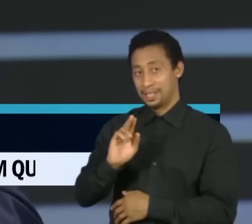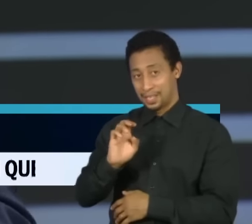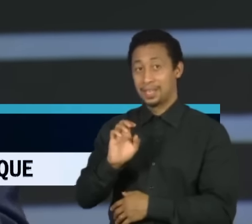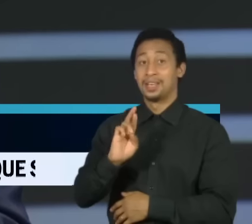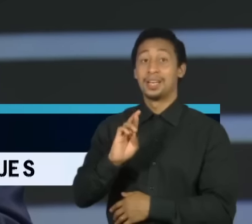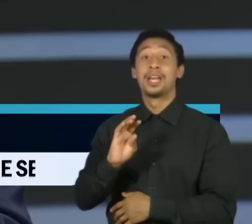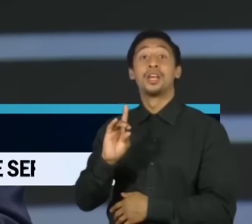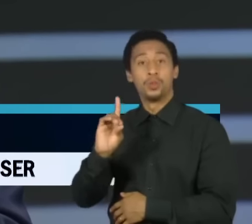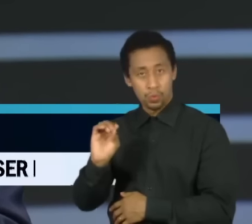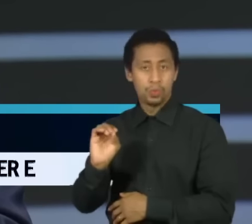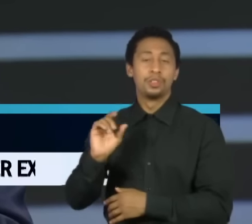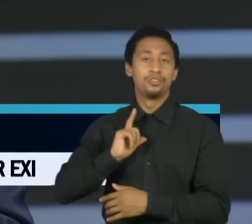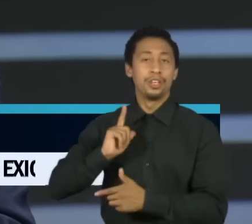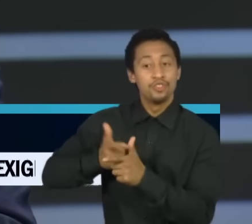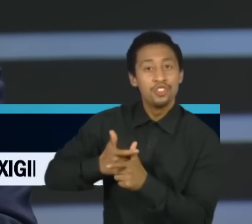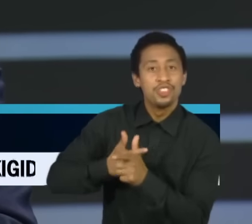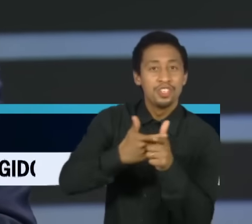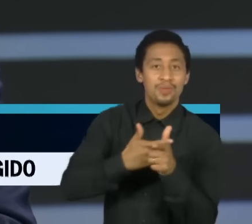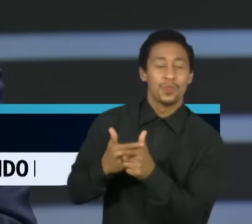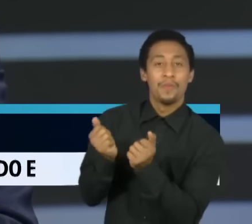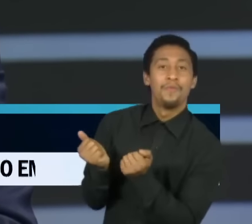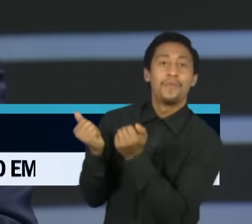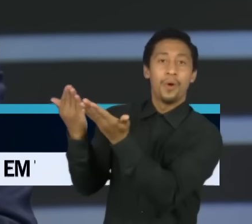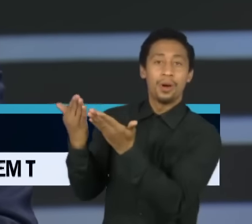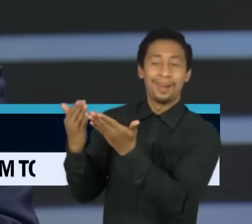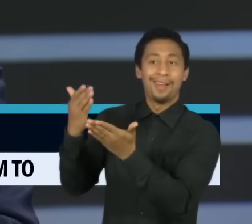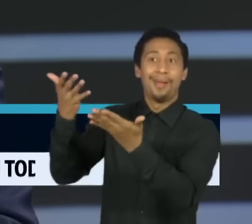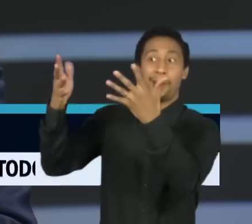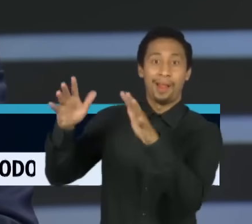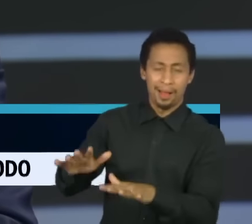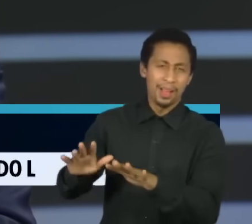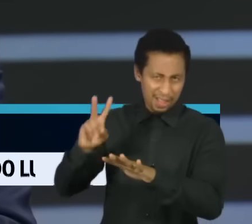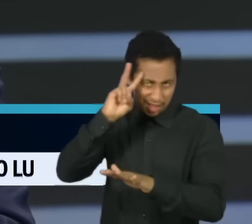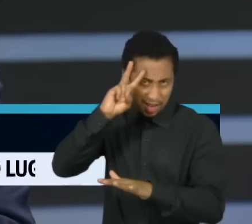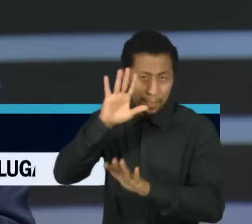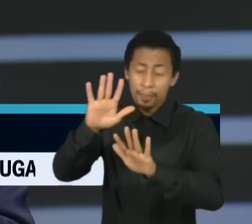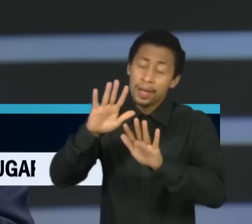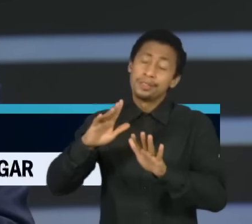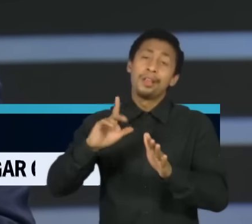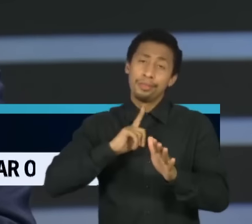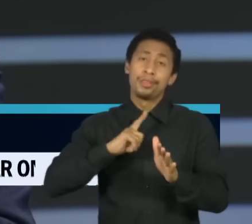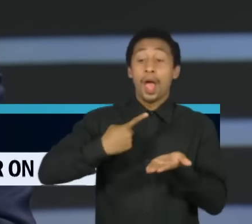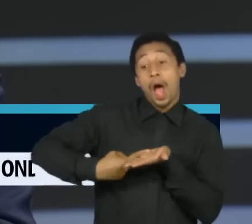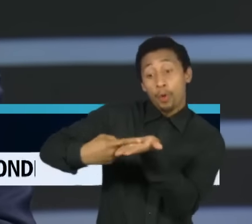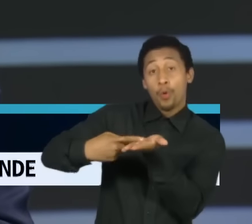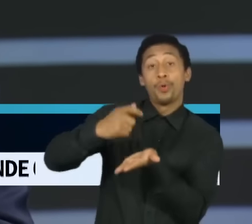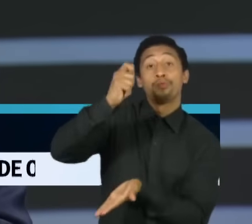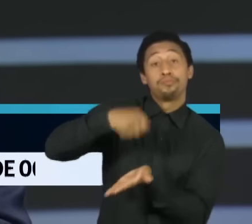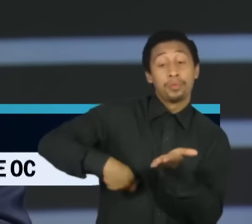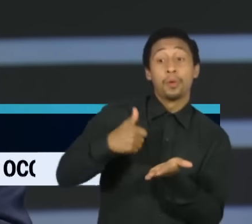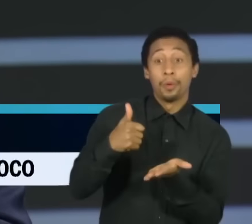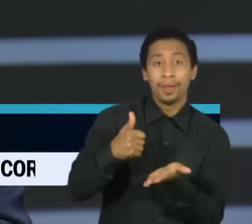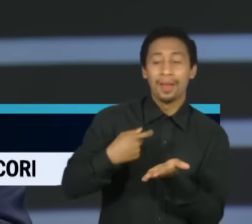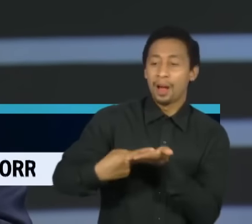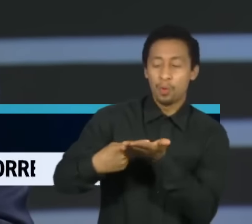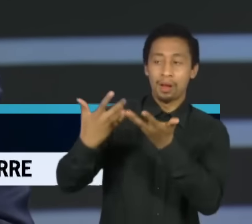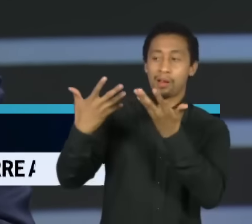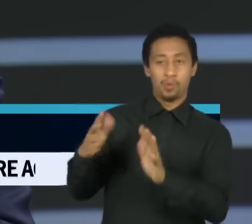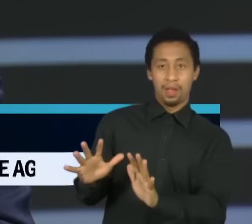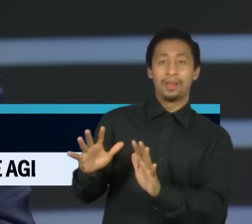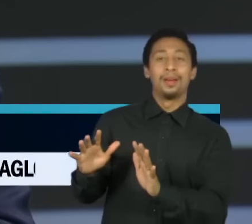externa. Aí, sucessivas missões do FMI vêm ao Brasil, o Brasil assina acordo e descumpre, assina e descumpre, assina e descumpre. No governo Sarney, que sucede